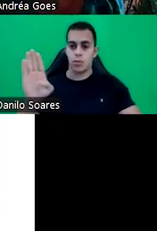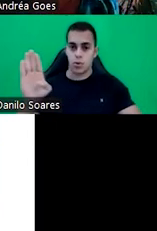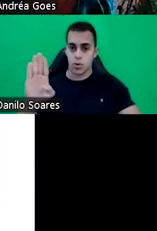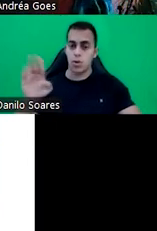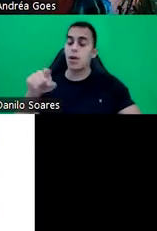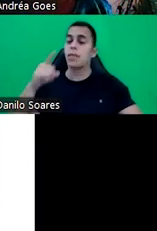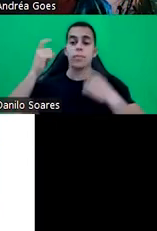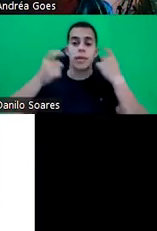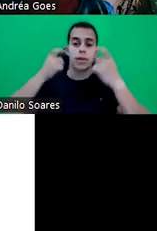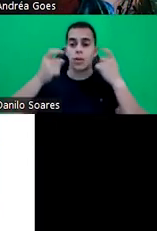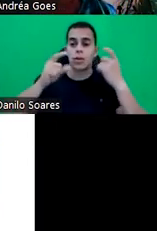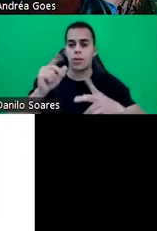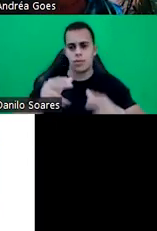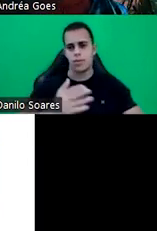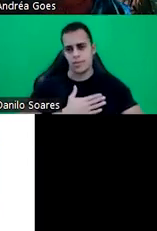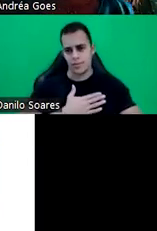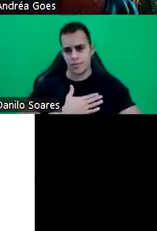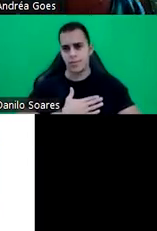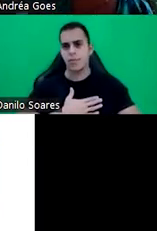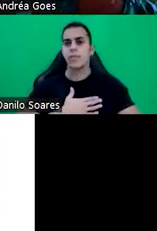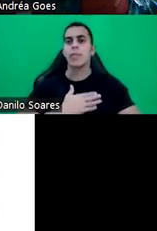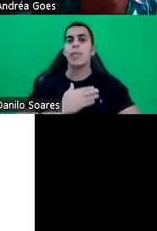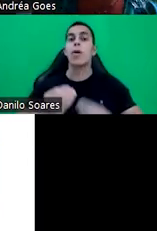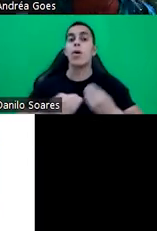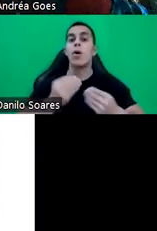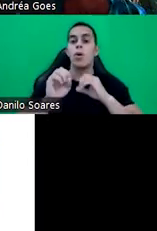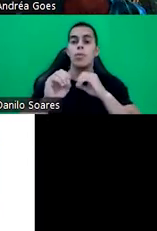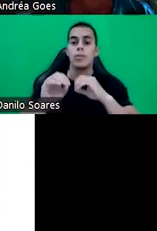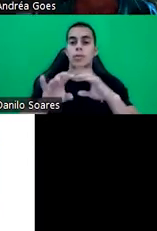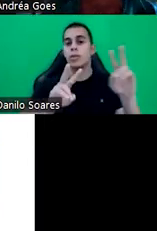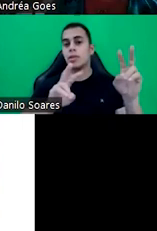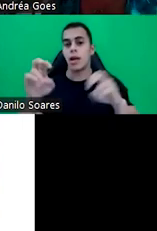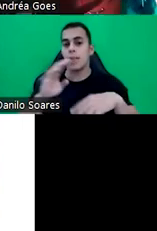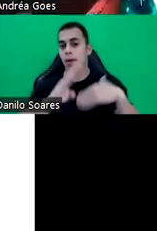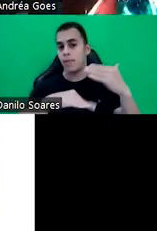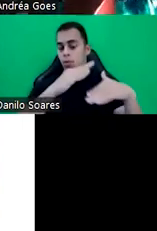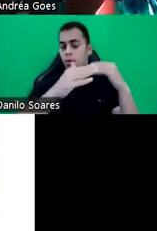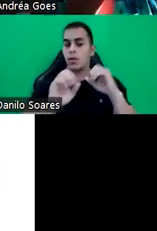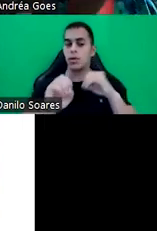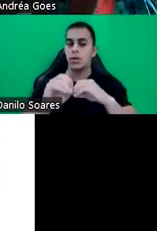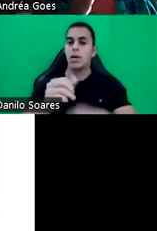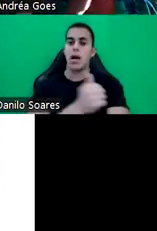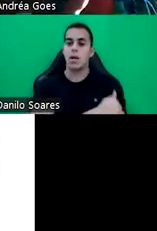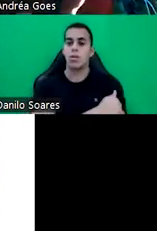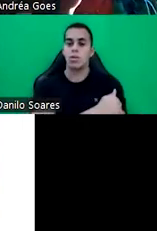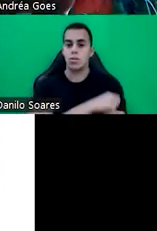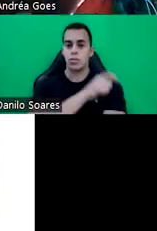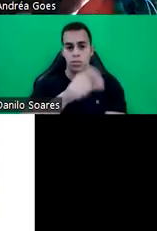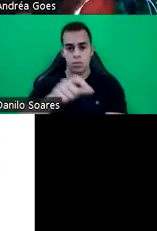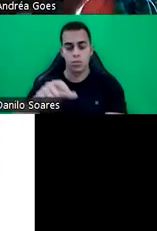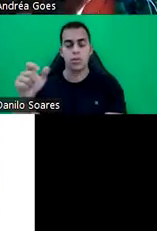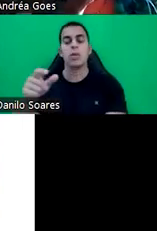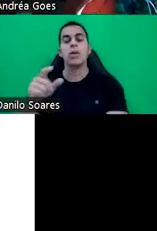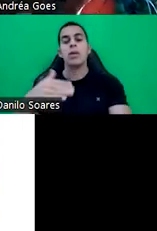preocupação dela, assim como é a minha, é como ensinar o tema evolução para os alunos dela. E aí, uma coisa que a